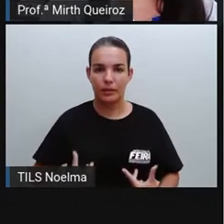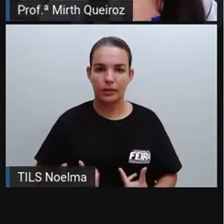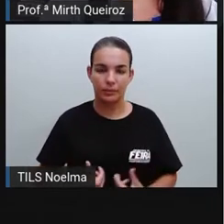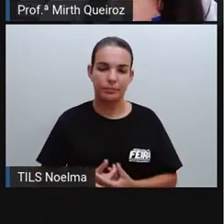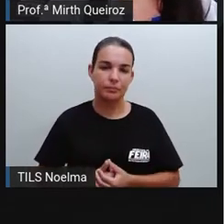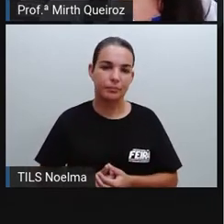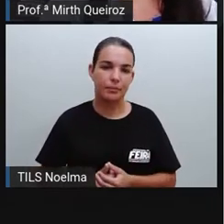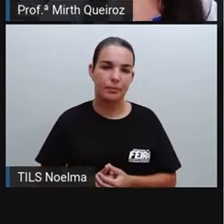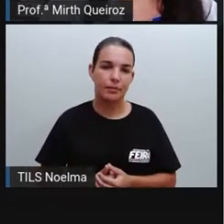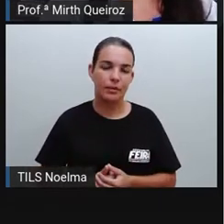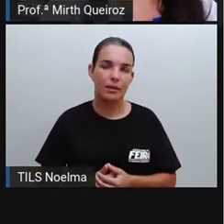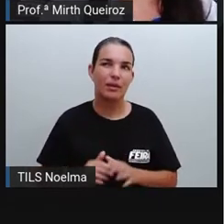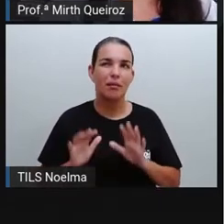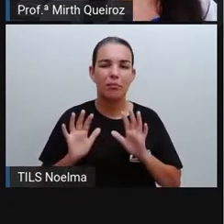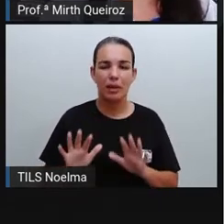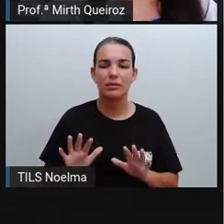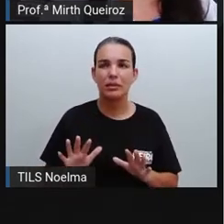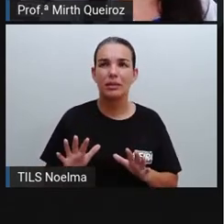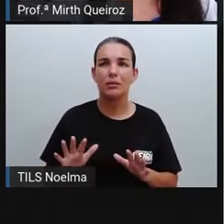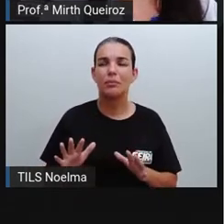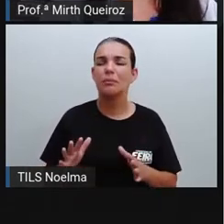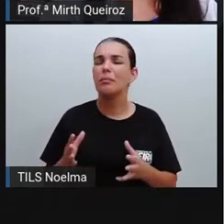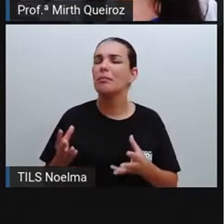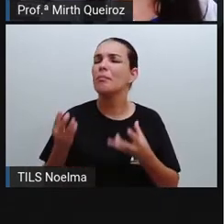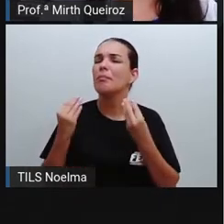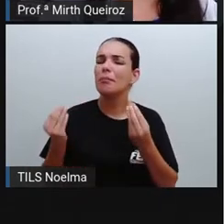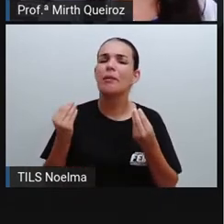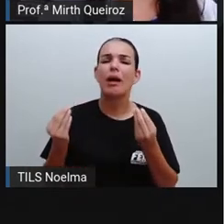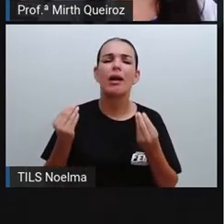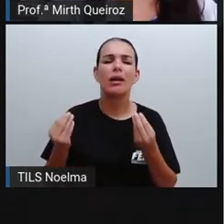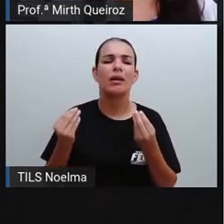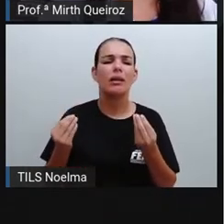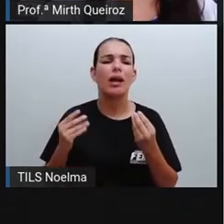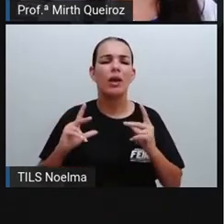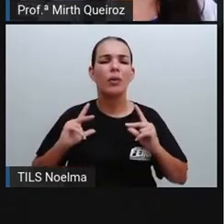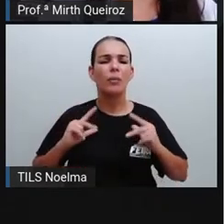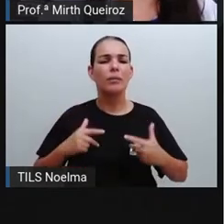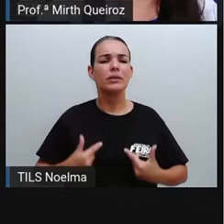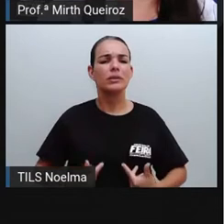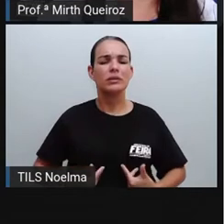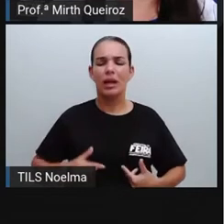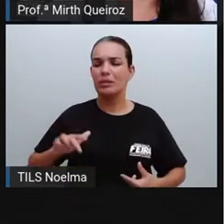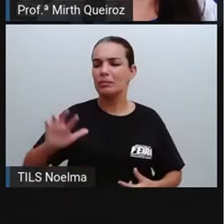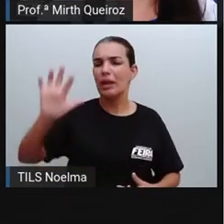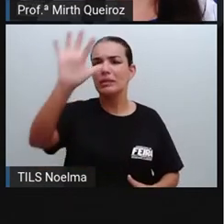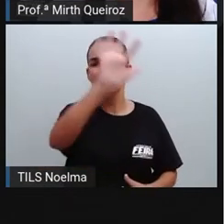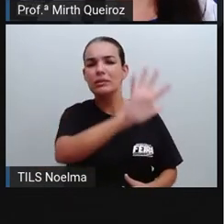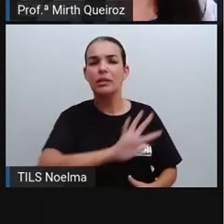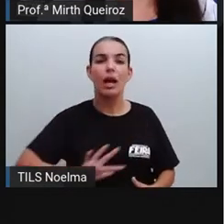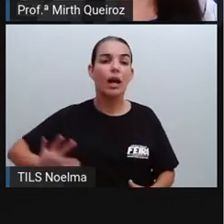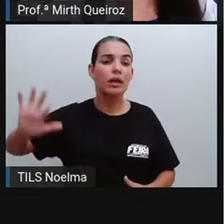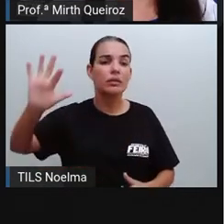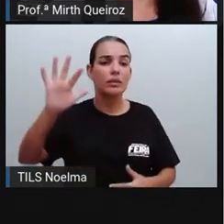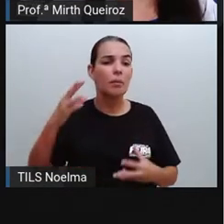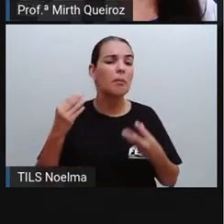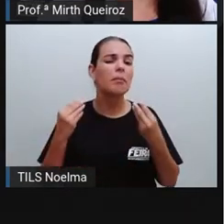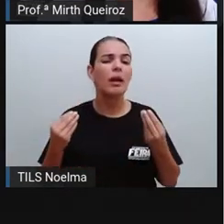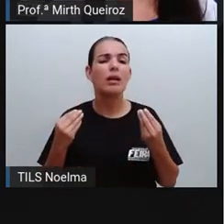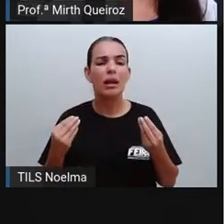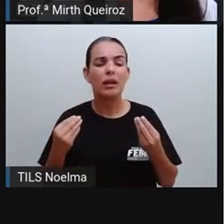Mas para que humanizar a paisagem? Então, se humanizar a